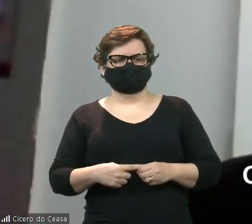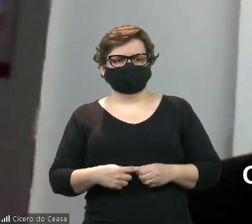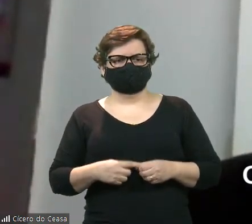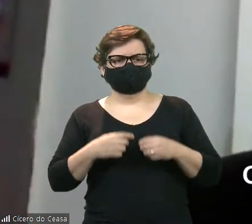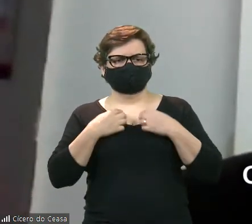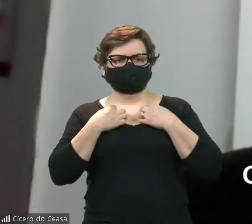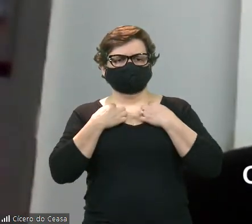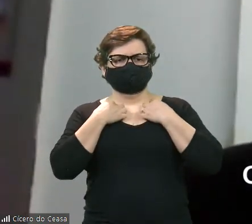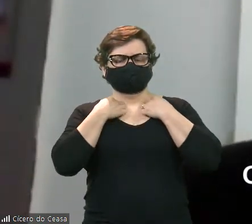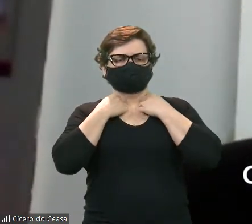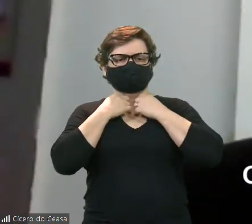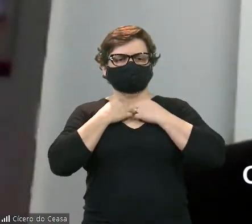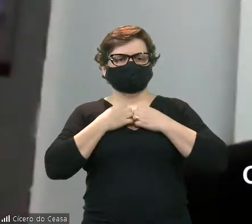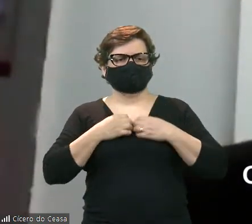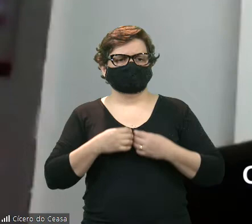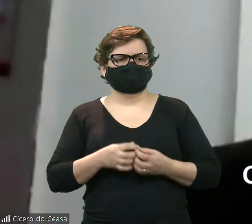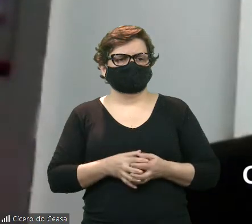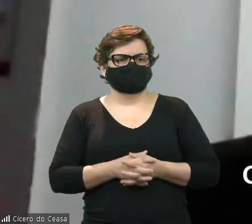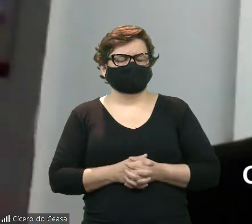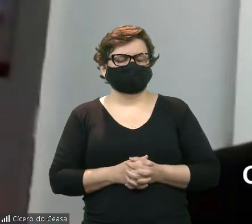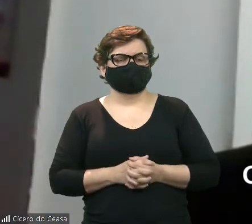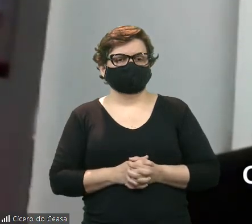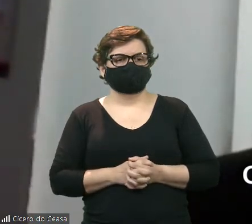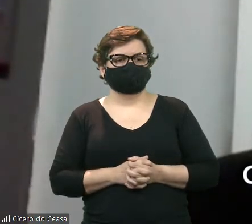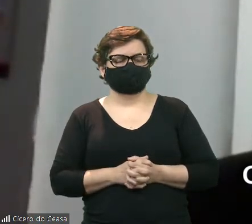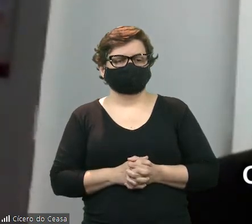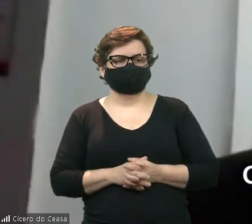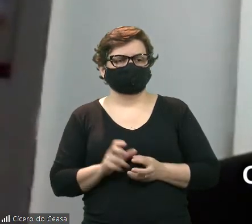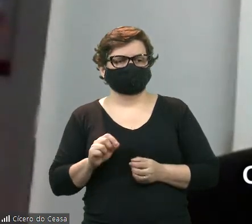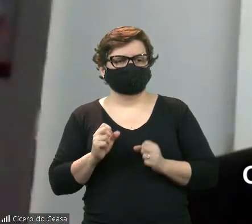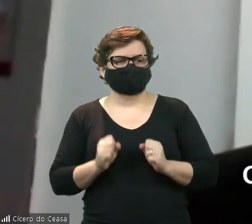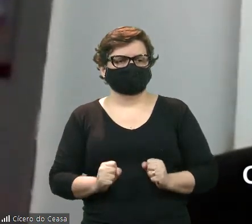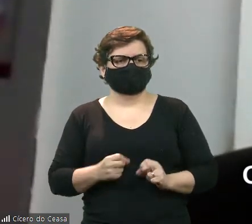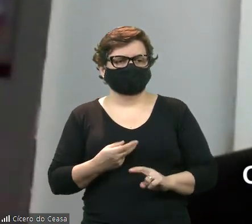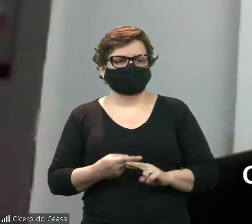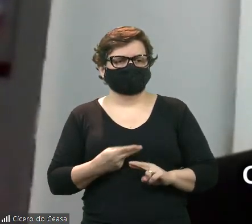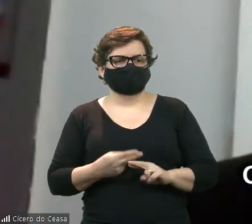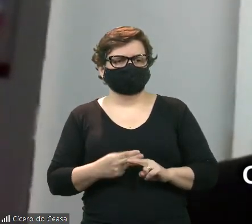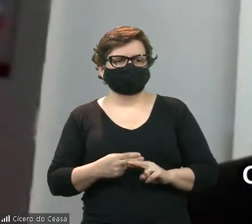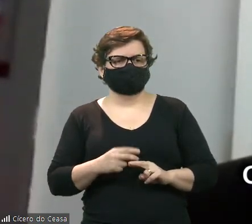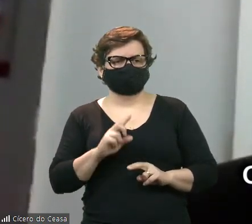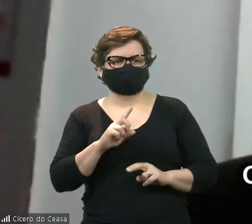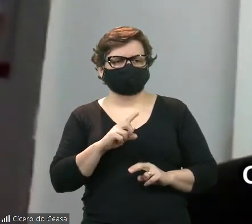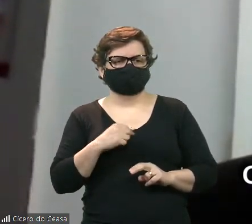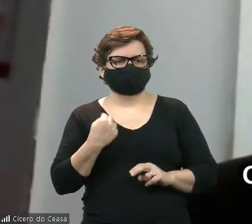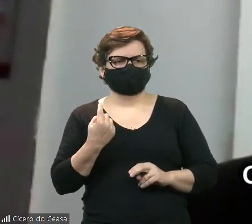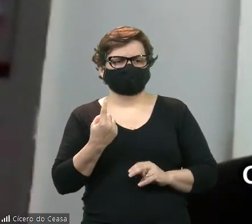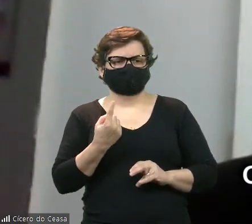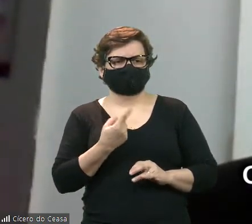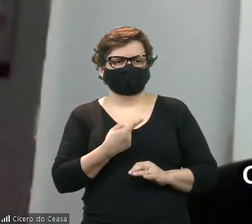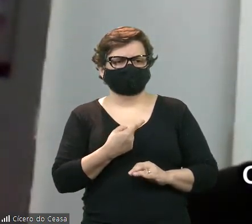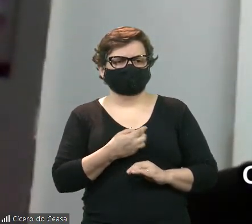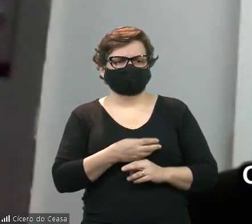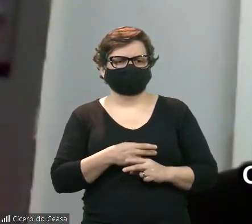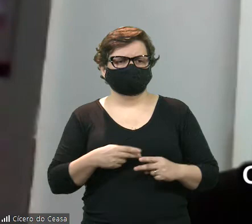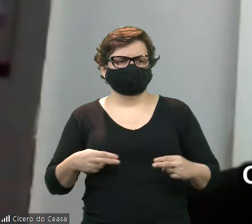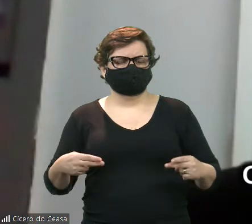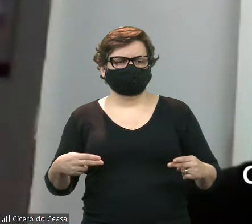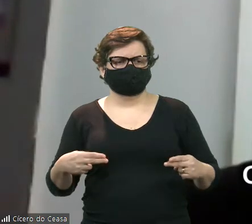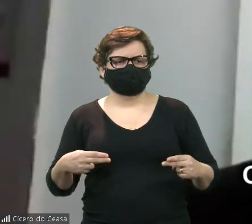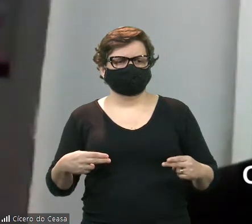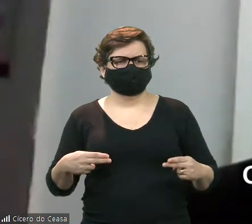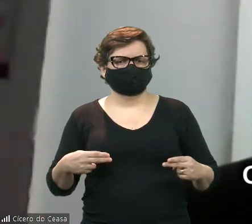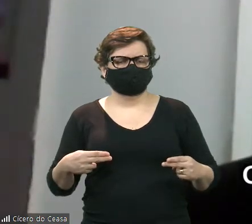um potencial maior para a nossa cidade, que possa utilizar dos nossos vales na questão turística da nossa cidade.